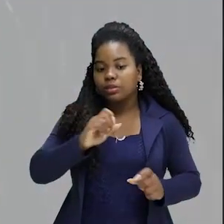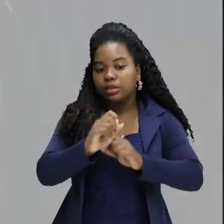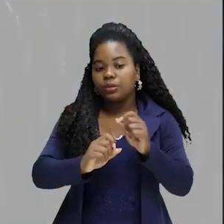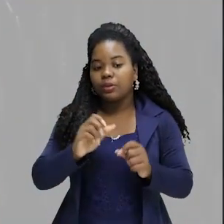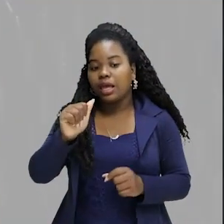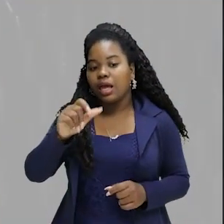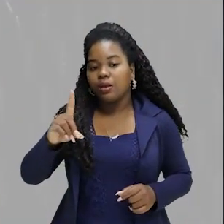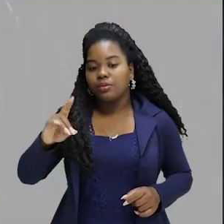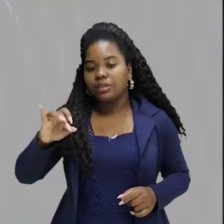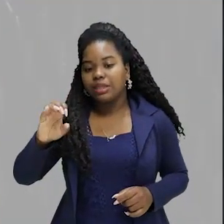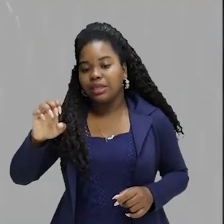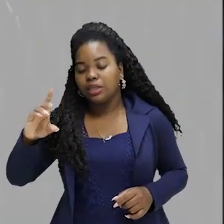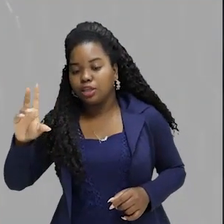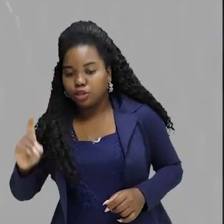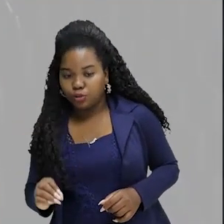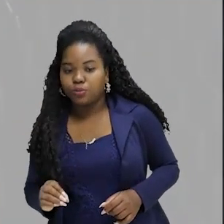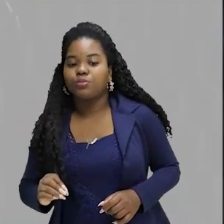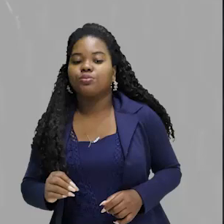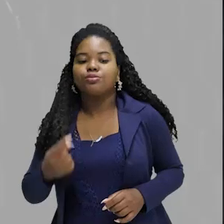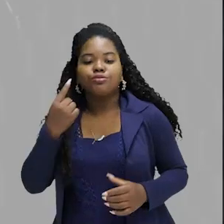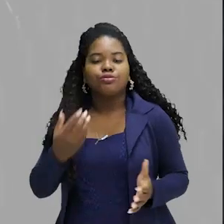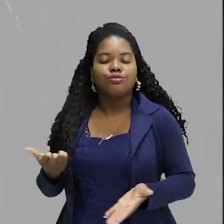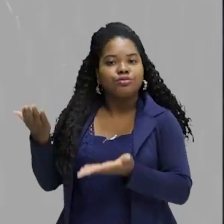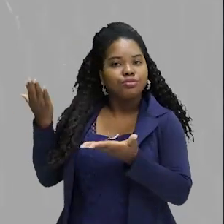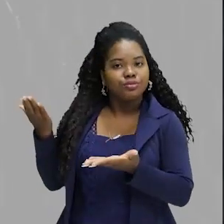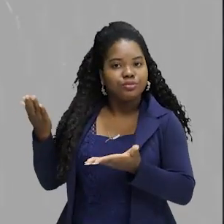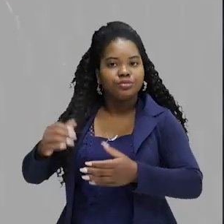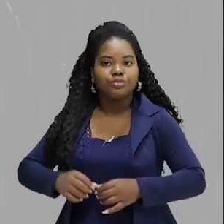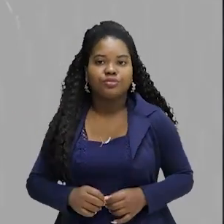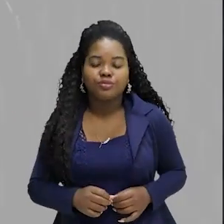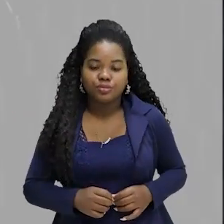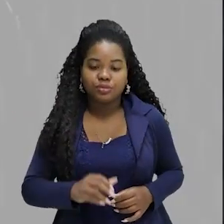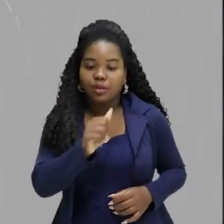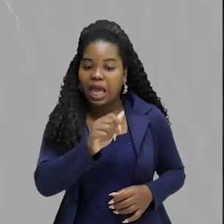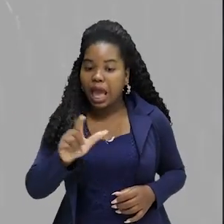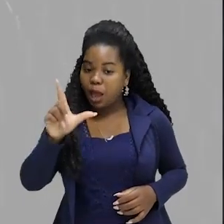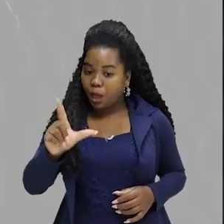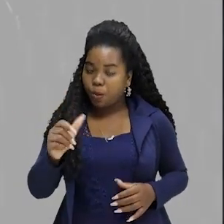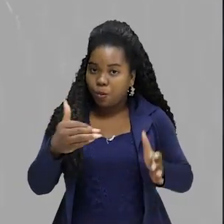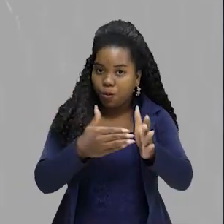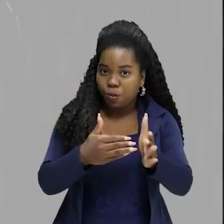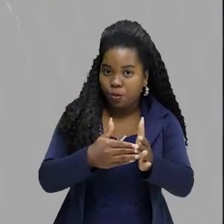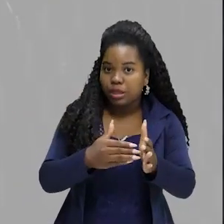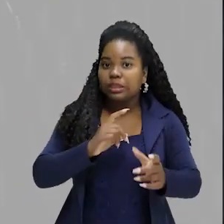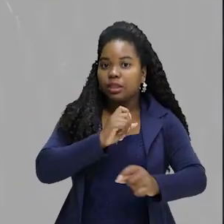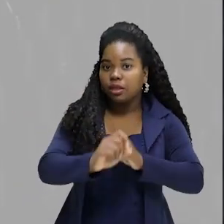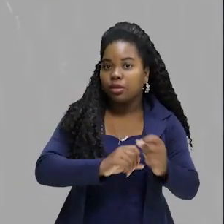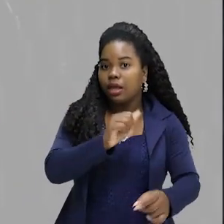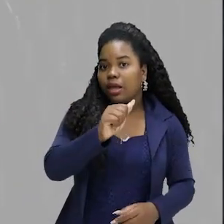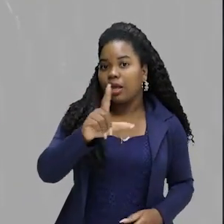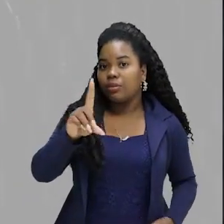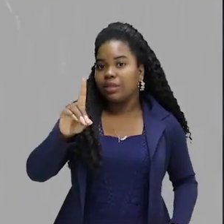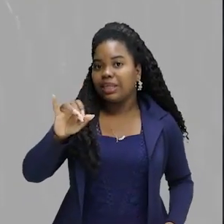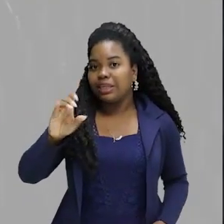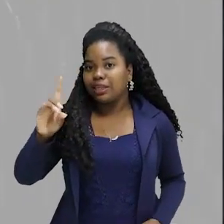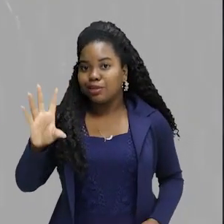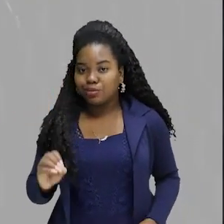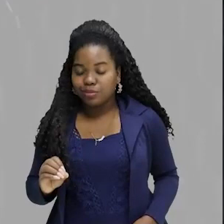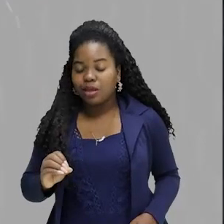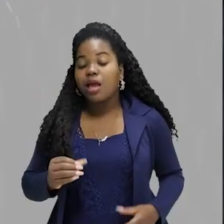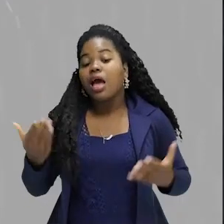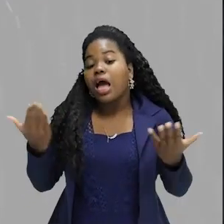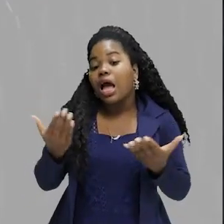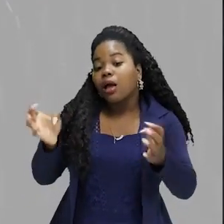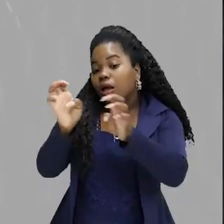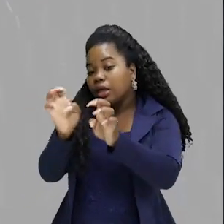ó. Metanal, etanal, propanal. Terminou em al, estamos diante de um aldeído. Agora,